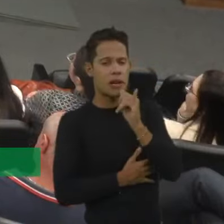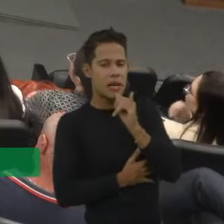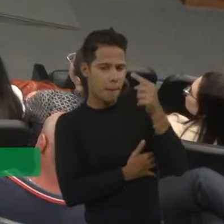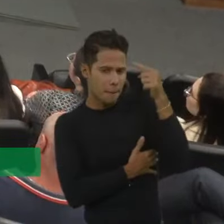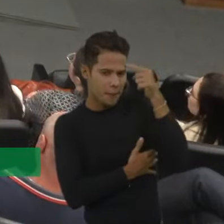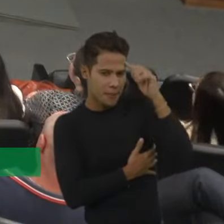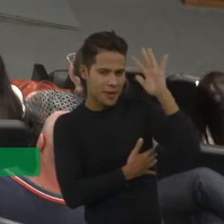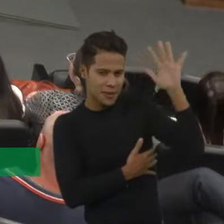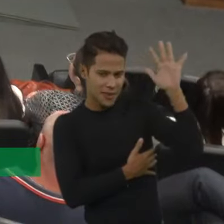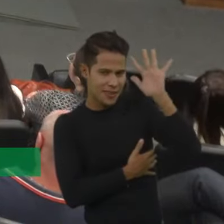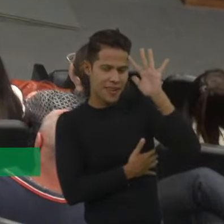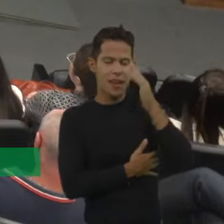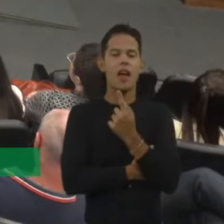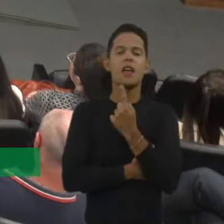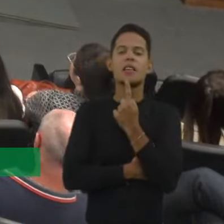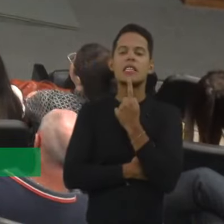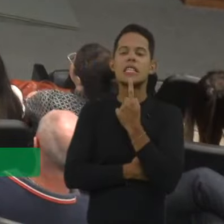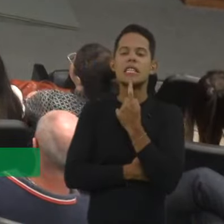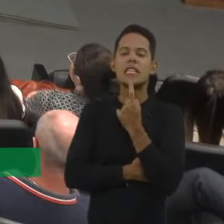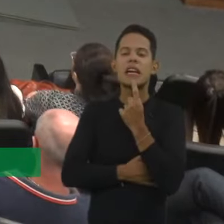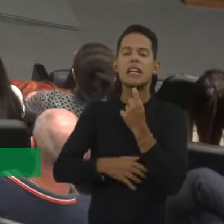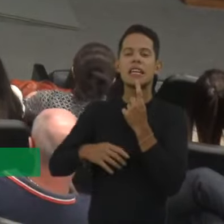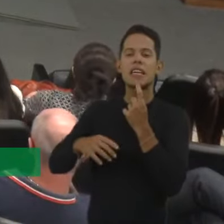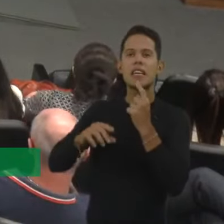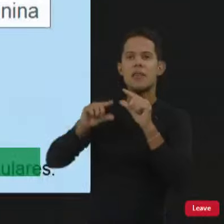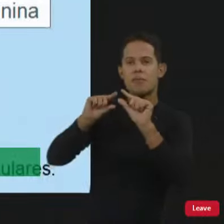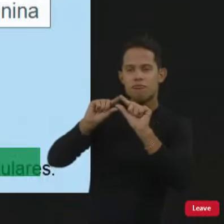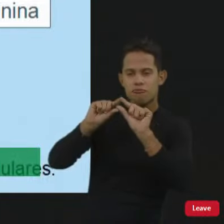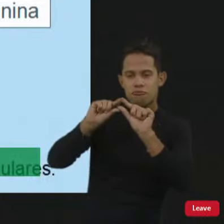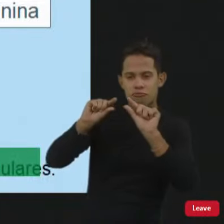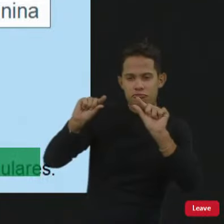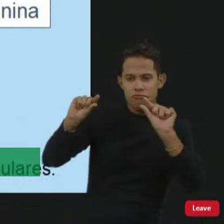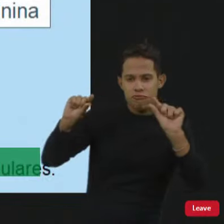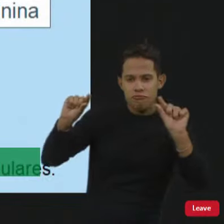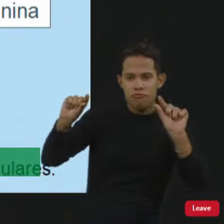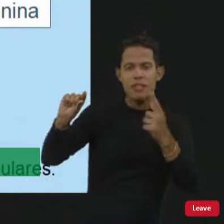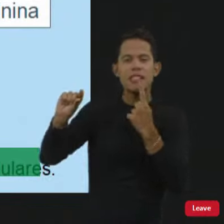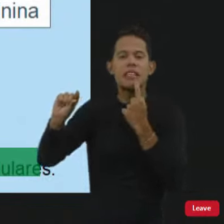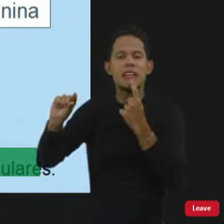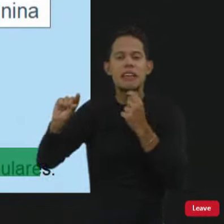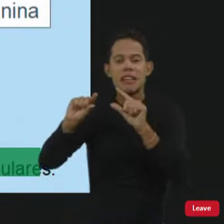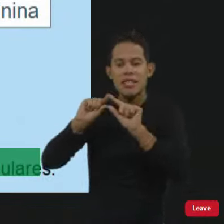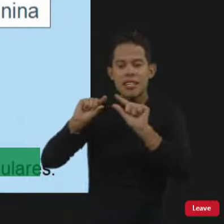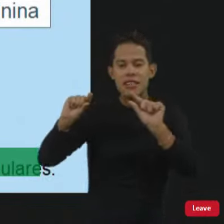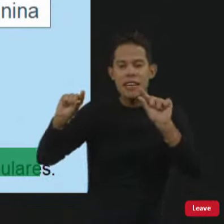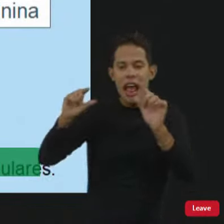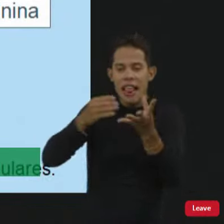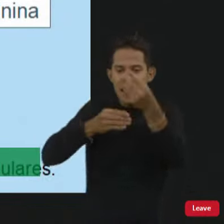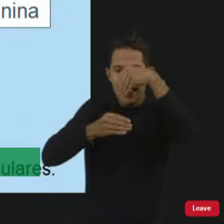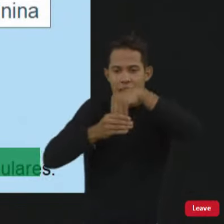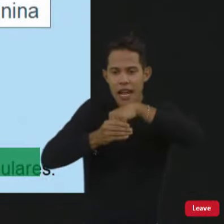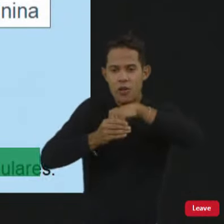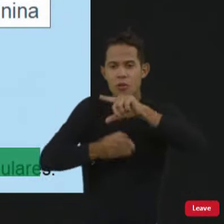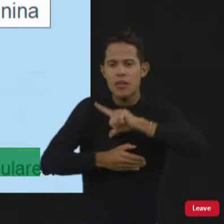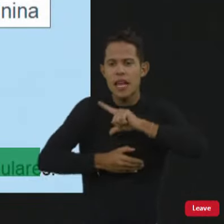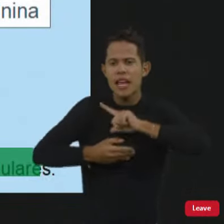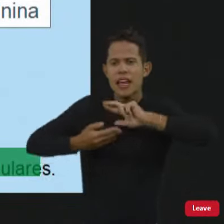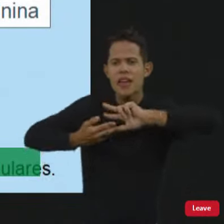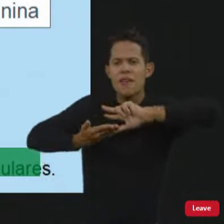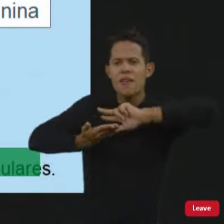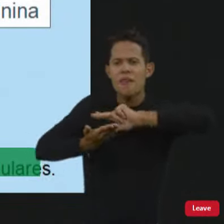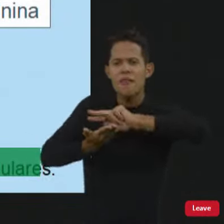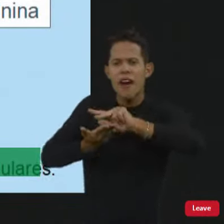Né? Então, aqui o vaso sanguíneo, dentro do vaso sanguíneo, tem vários receptores, várias caselas